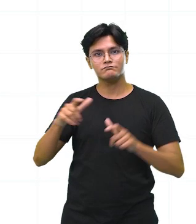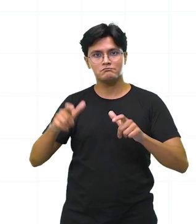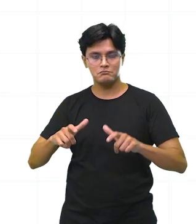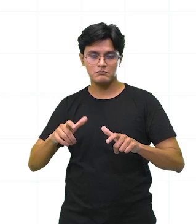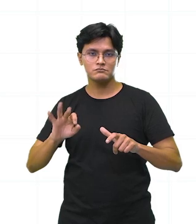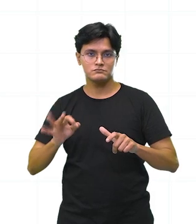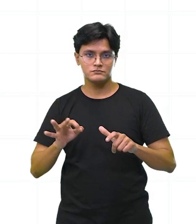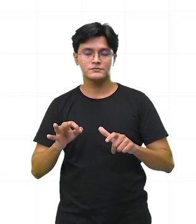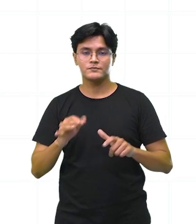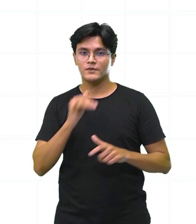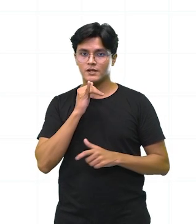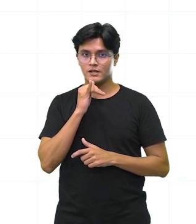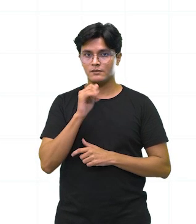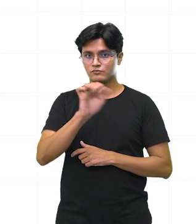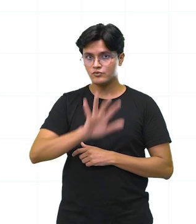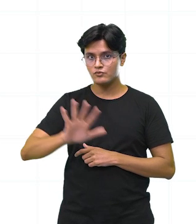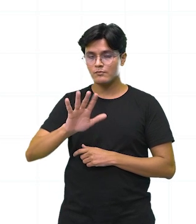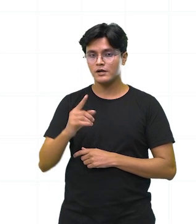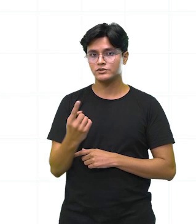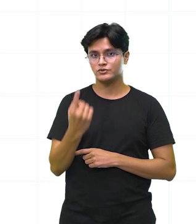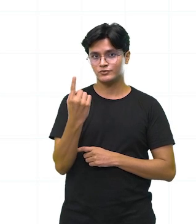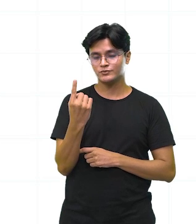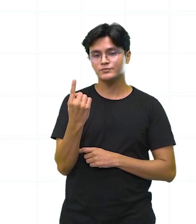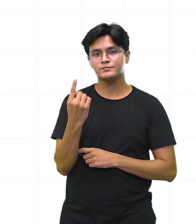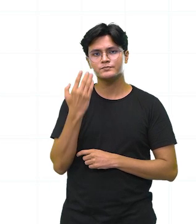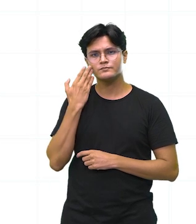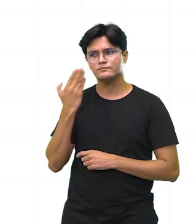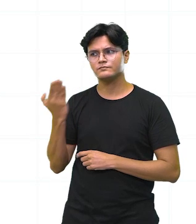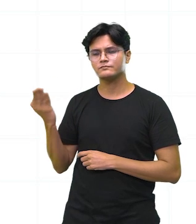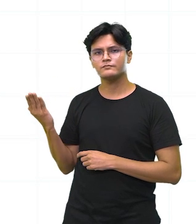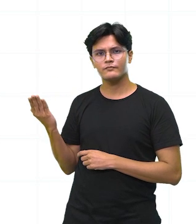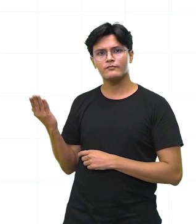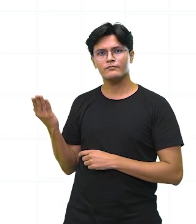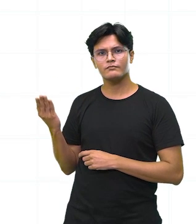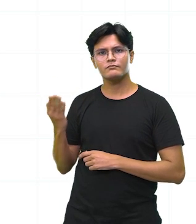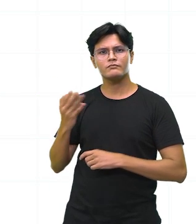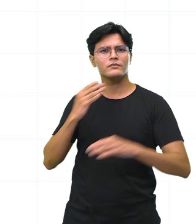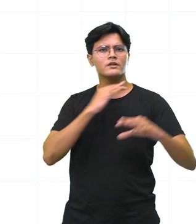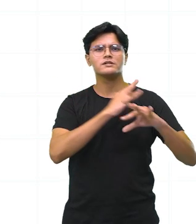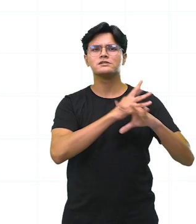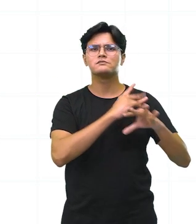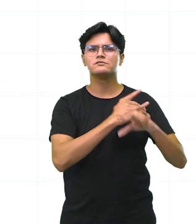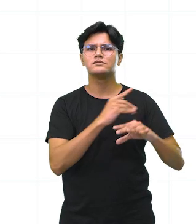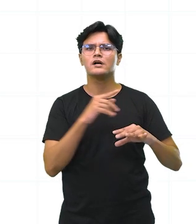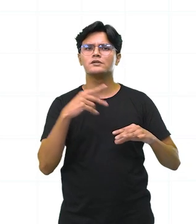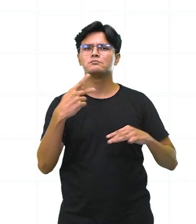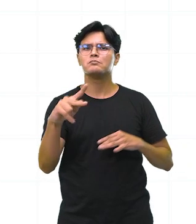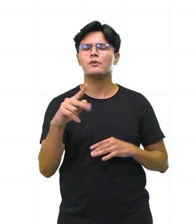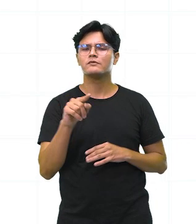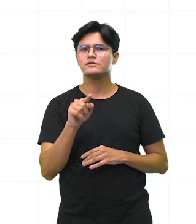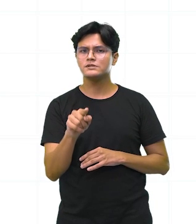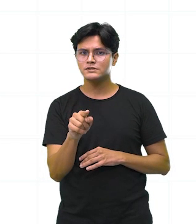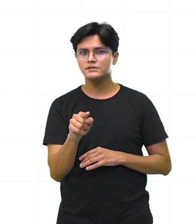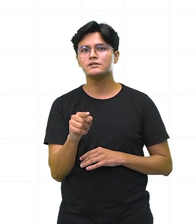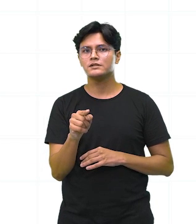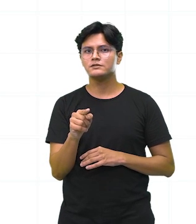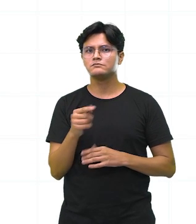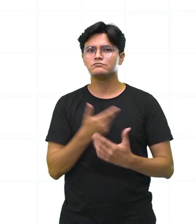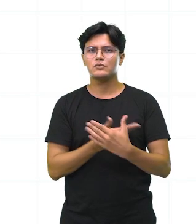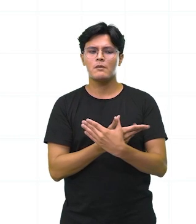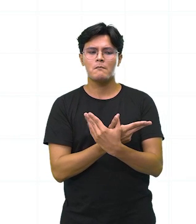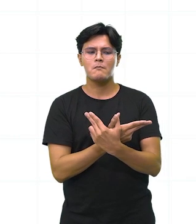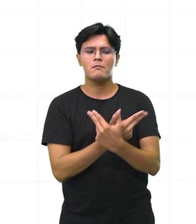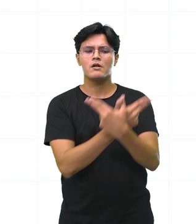imagem um como é que vocês chamam aí né na cidade de vocês onde vocês Residem eh